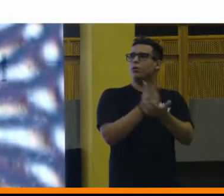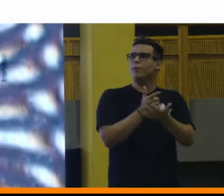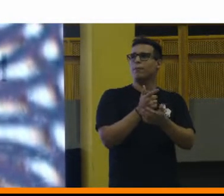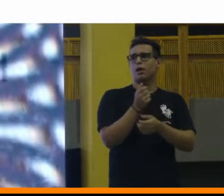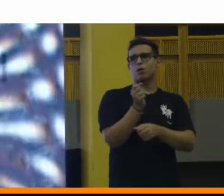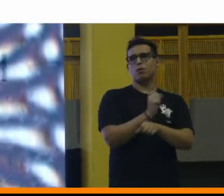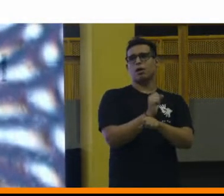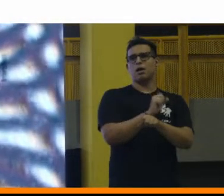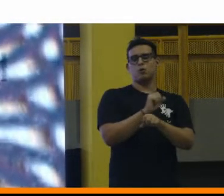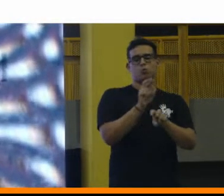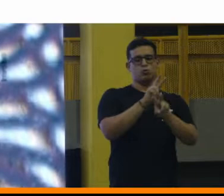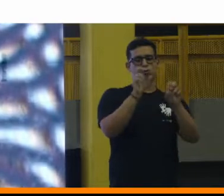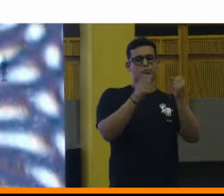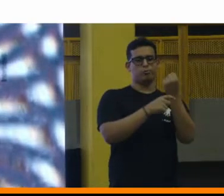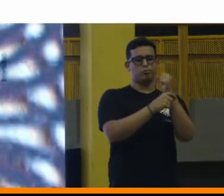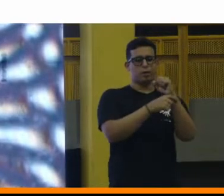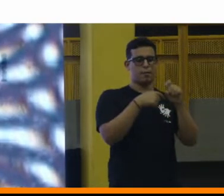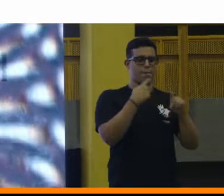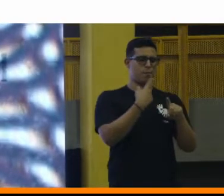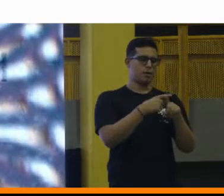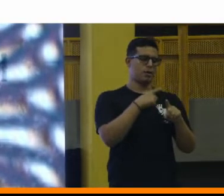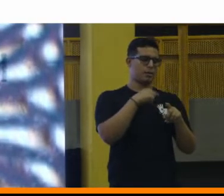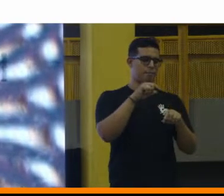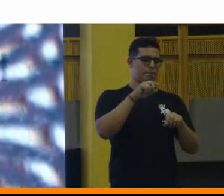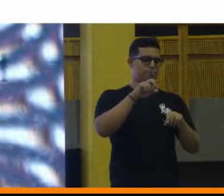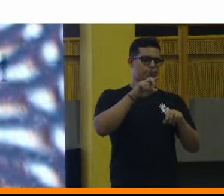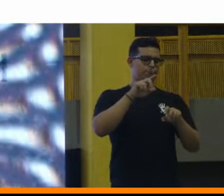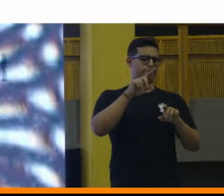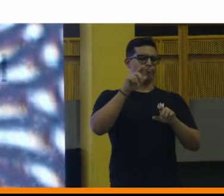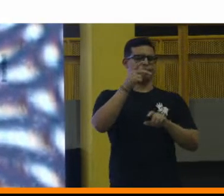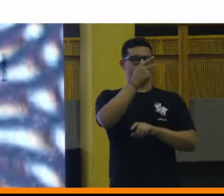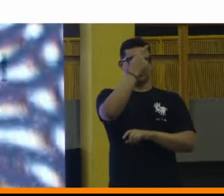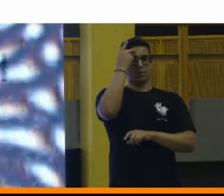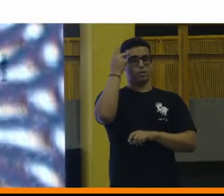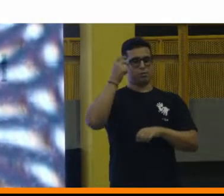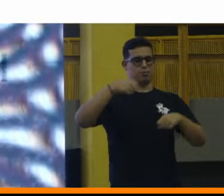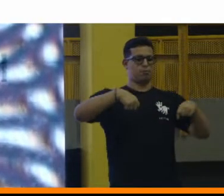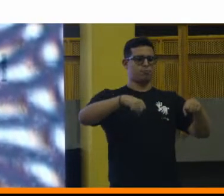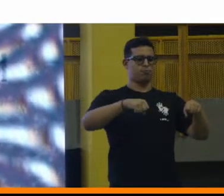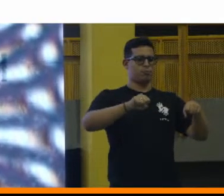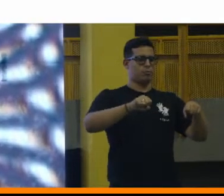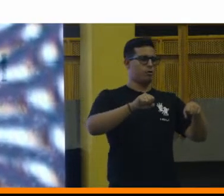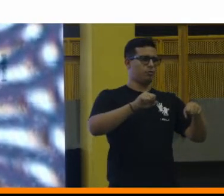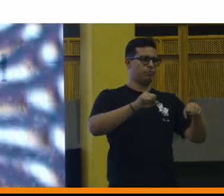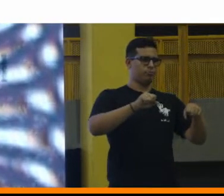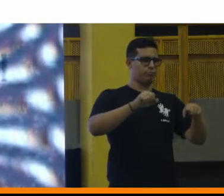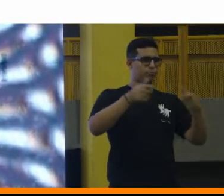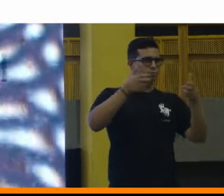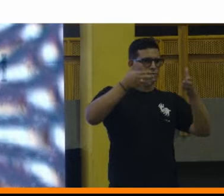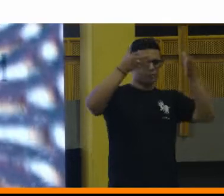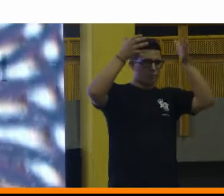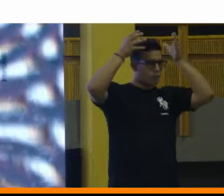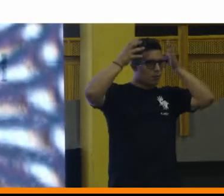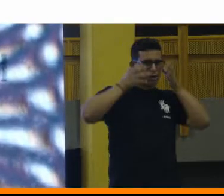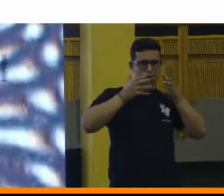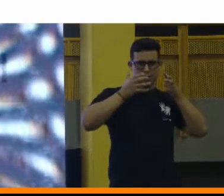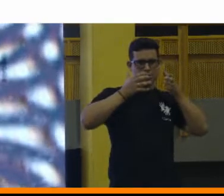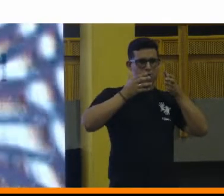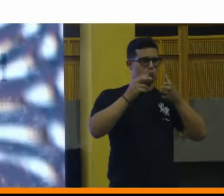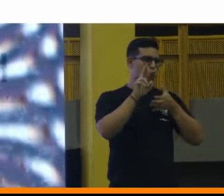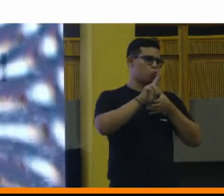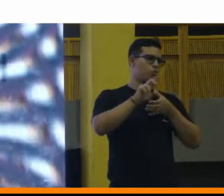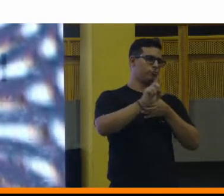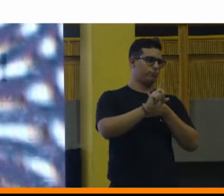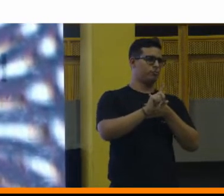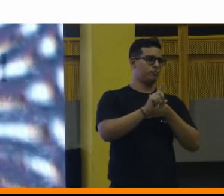segurança. Tem gente que vai andar de moto, não bota nem capacete. Sabe que não pode transportar